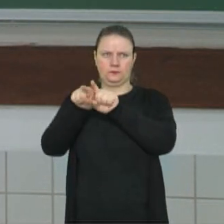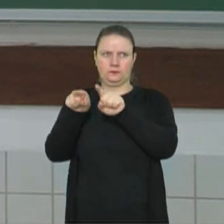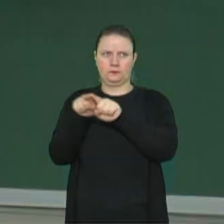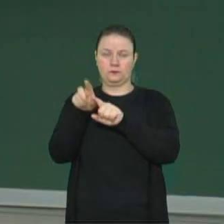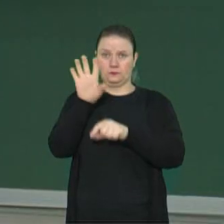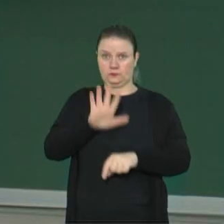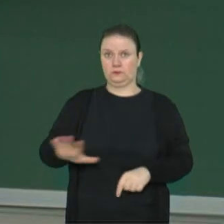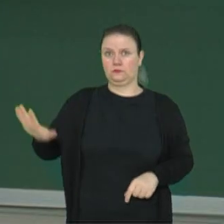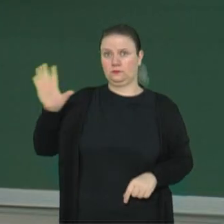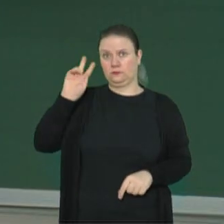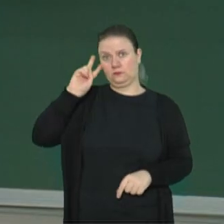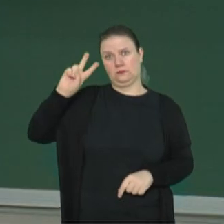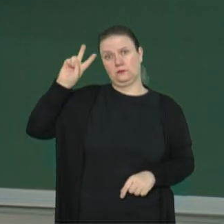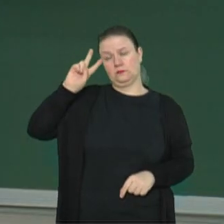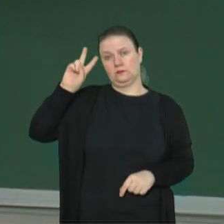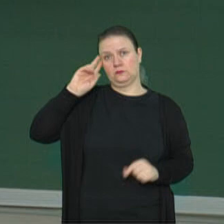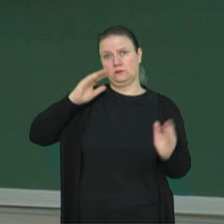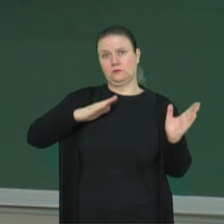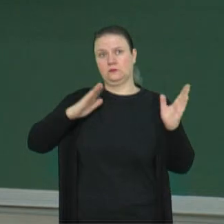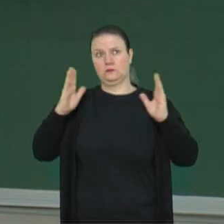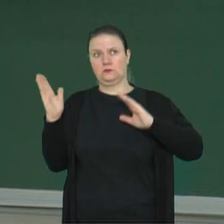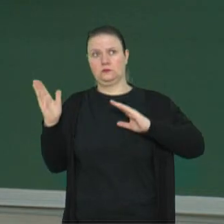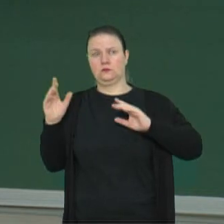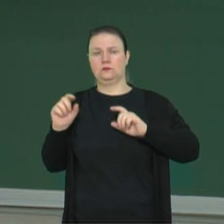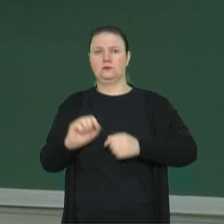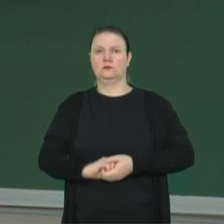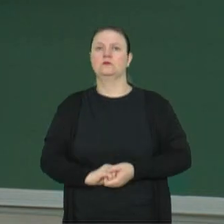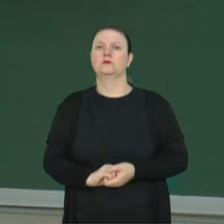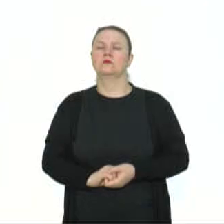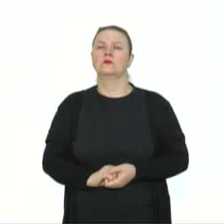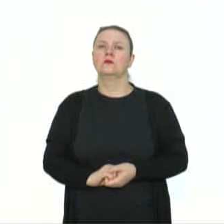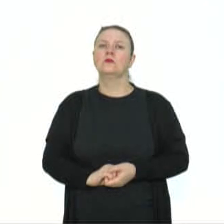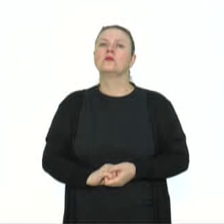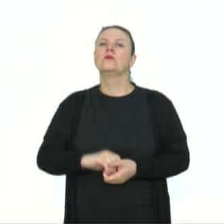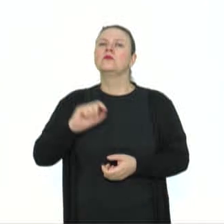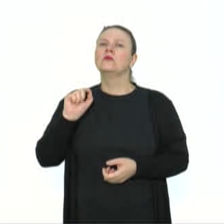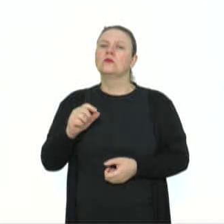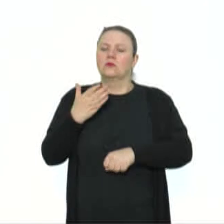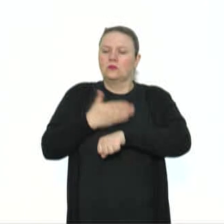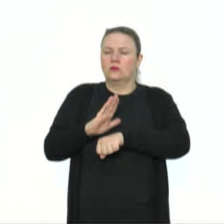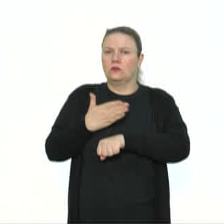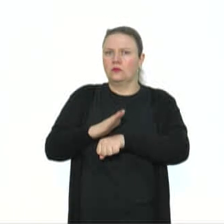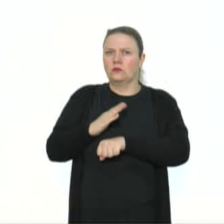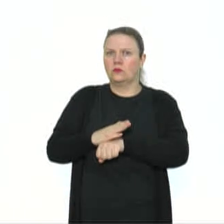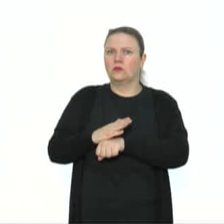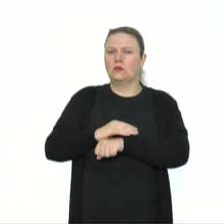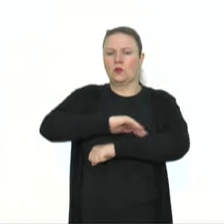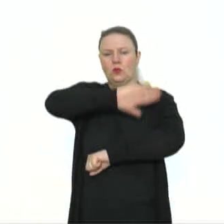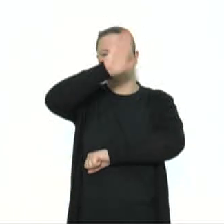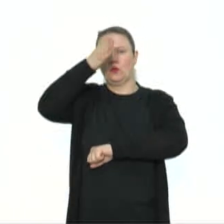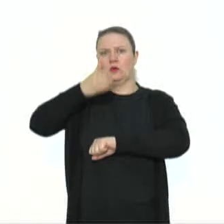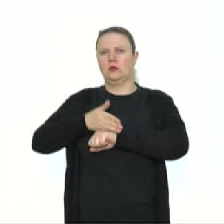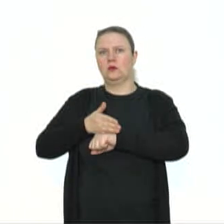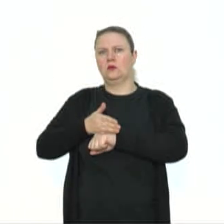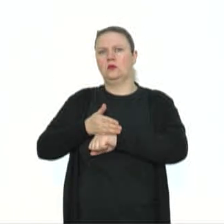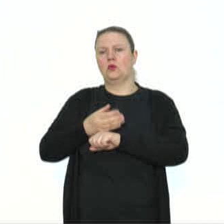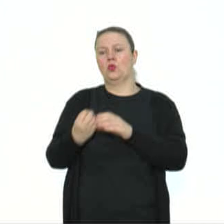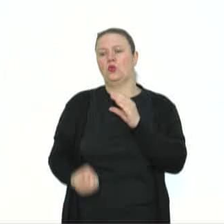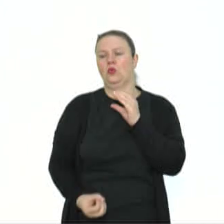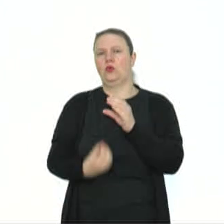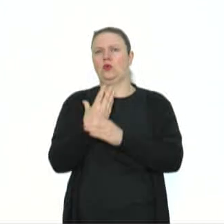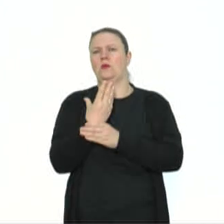ali diz respeito praticamente ao morro que originou a escalada, Então a prática de subir montanhas teve origem há milhares de